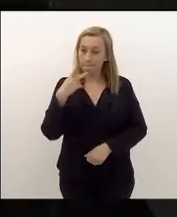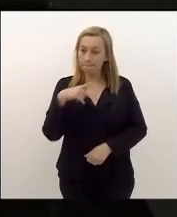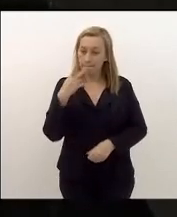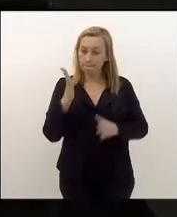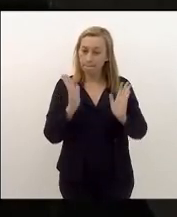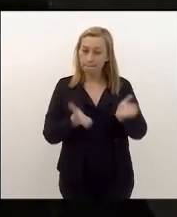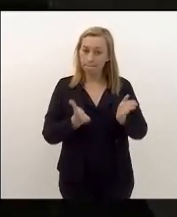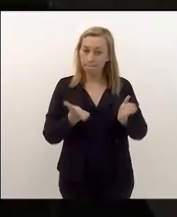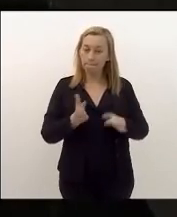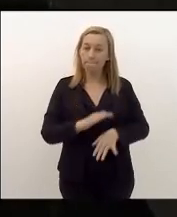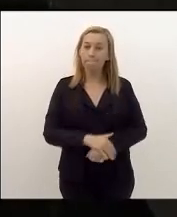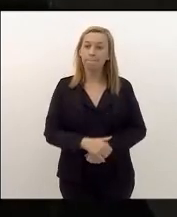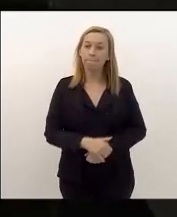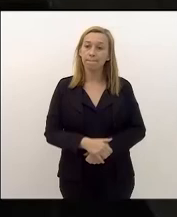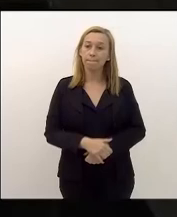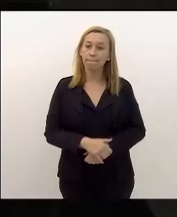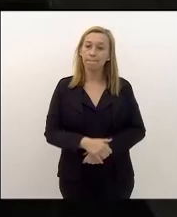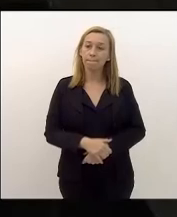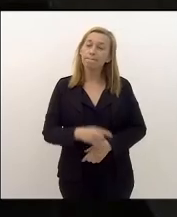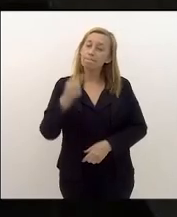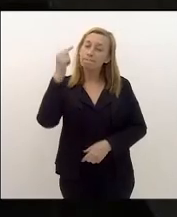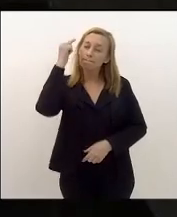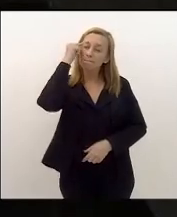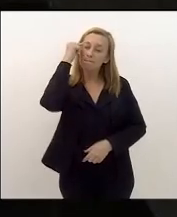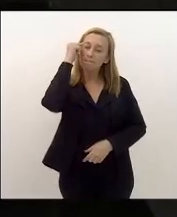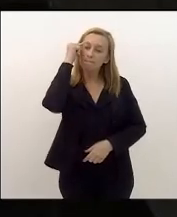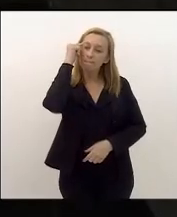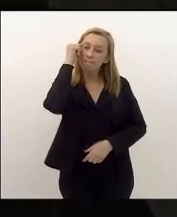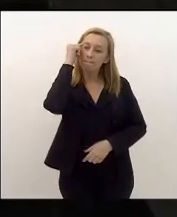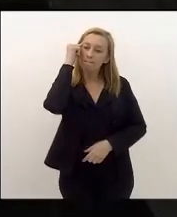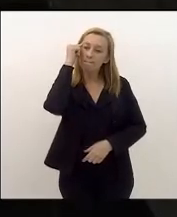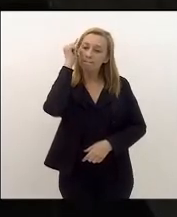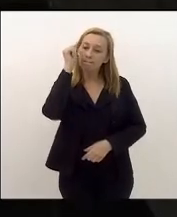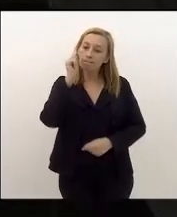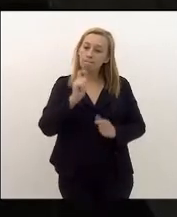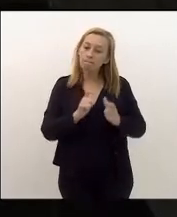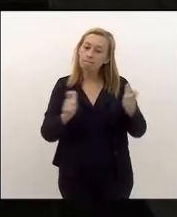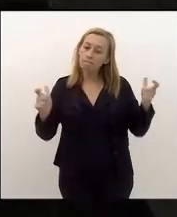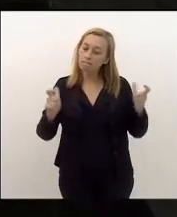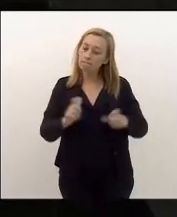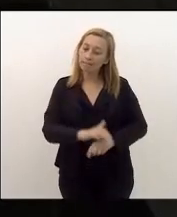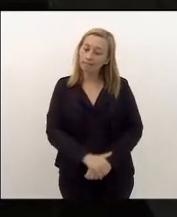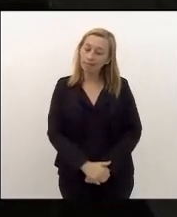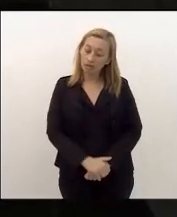hoje fazendo uma reflexão mais aberta